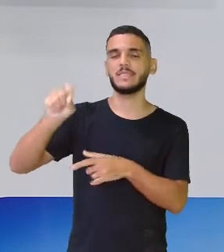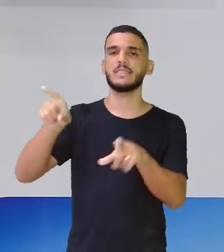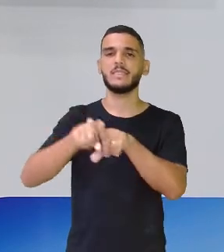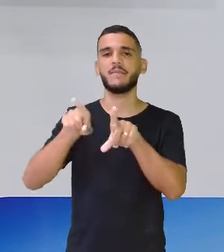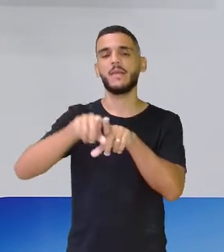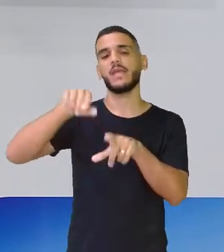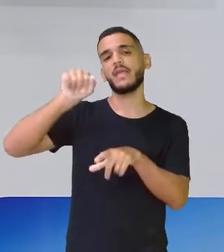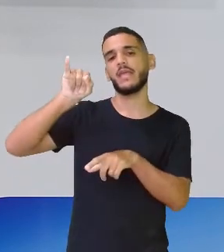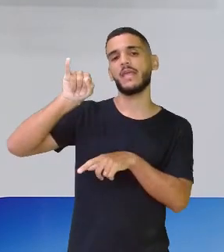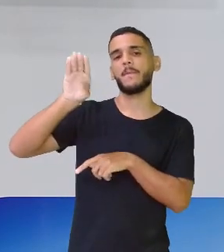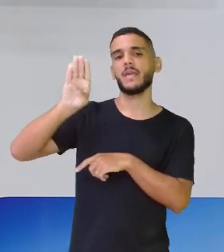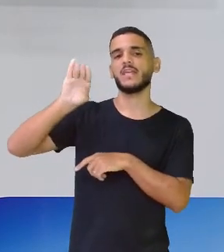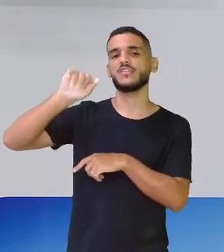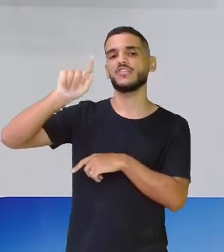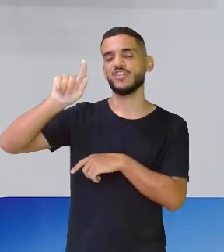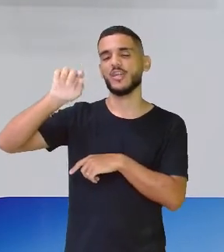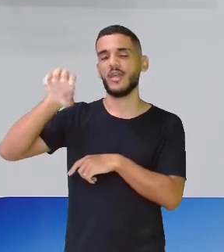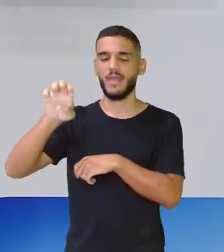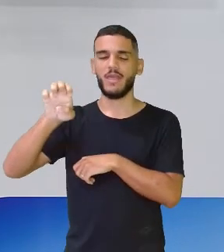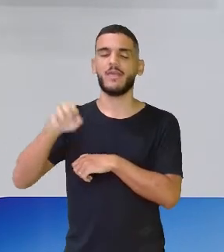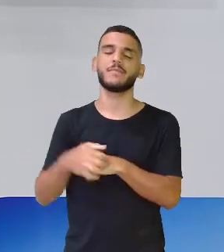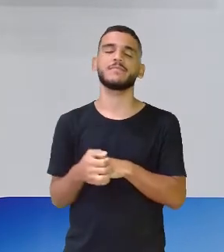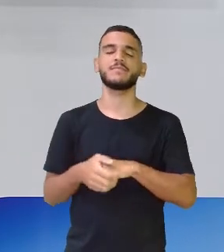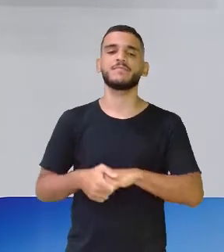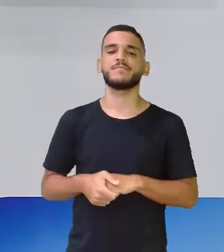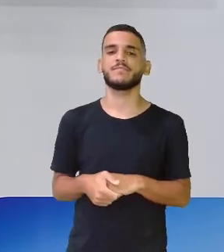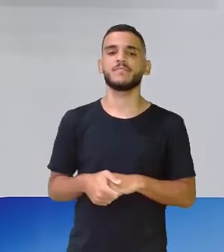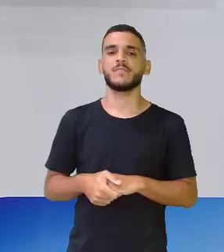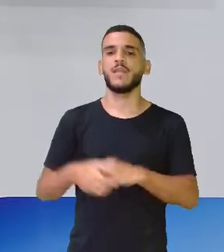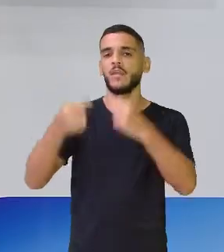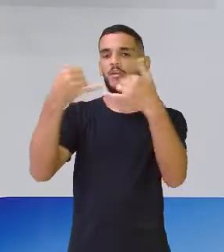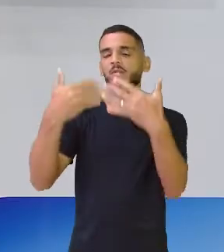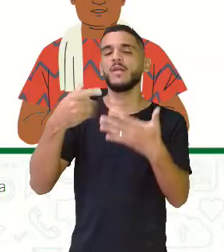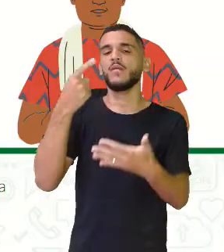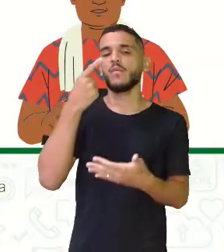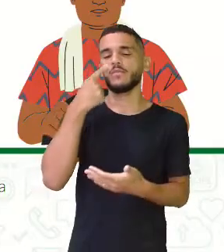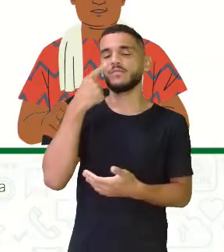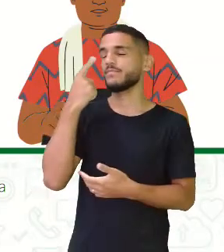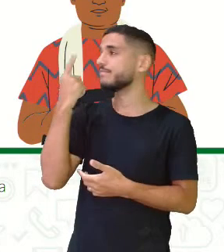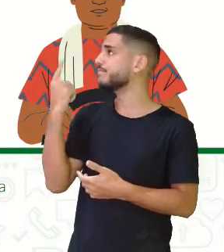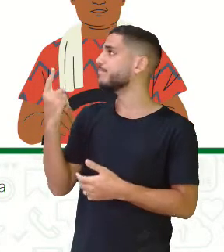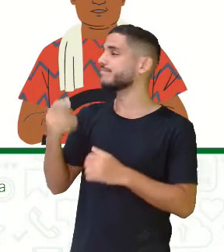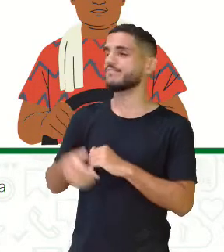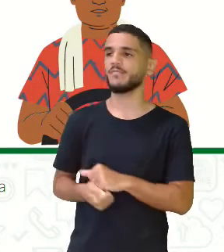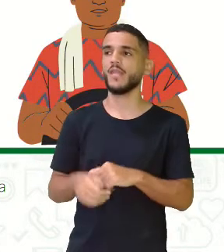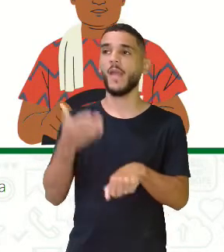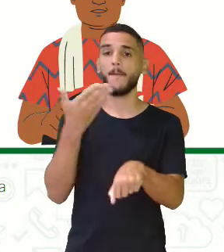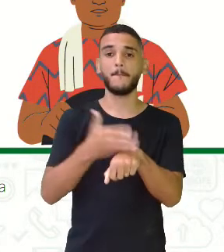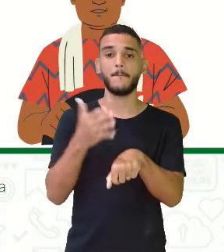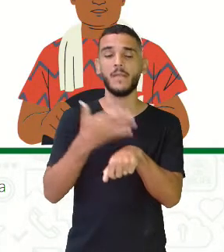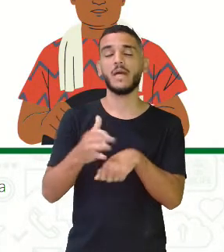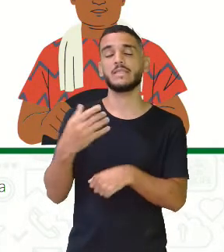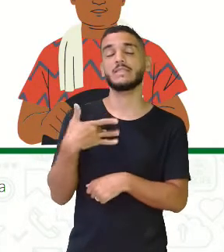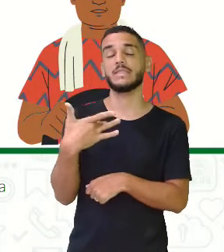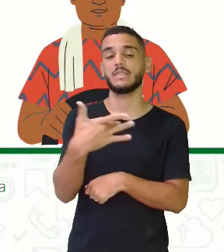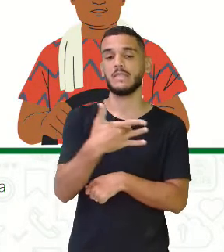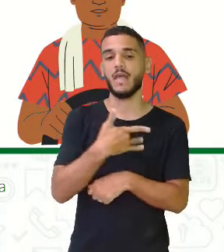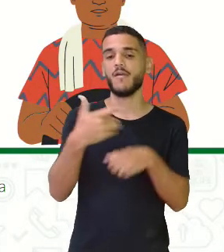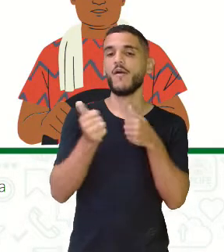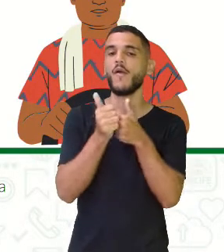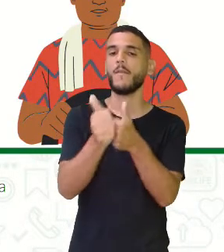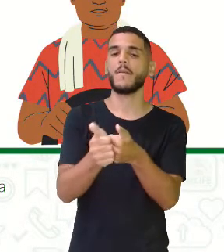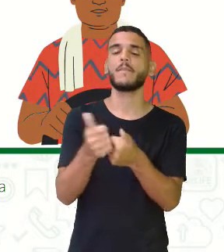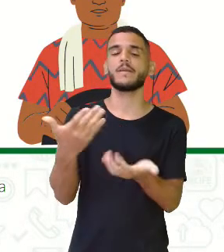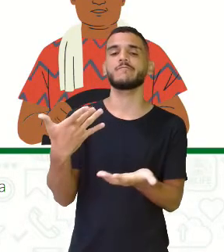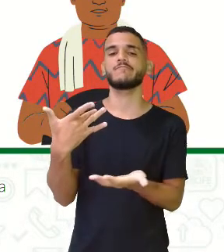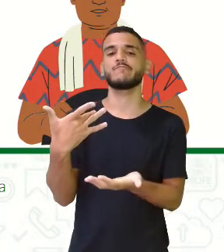IBGE, Instituto Brasileiro de Geografia e Estatística, que vem falando o seguinte: que hábitos saudáveis e acompanhamento de